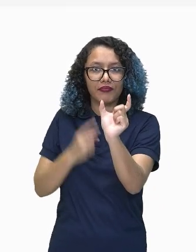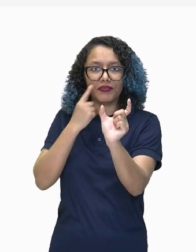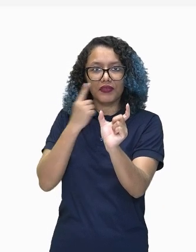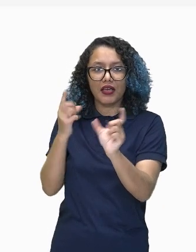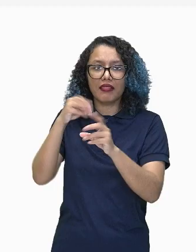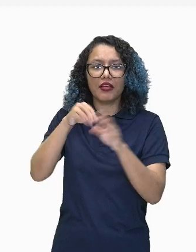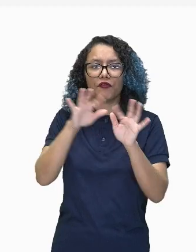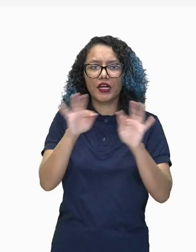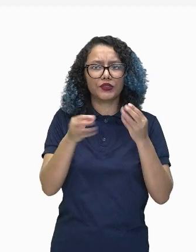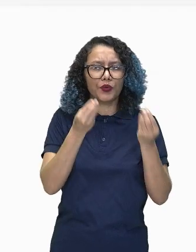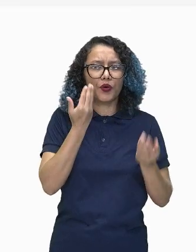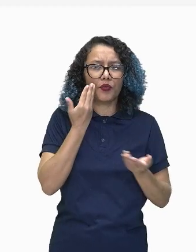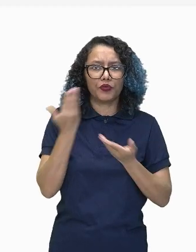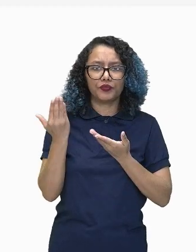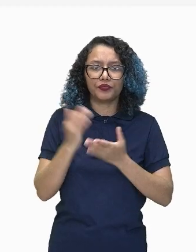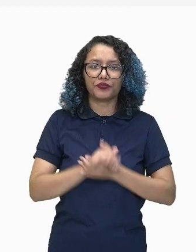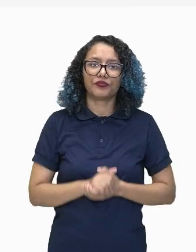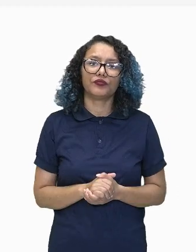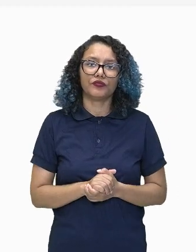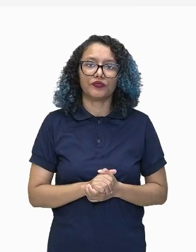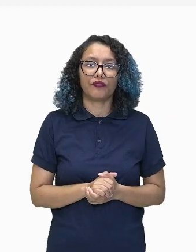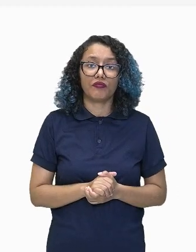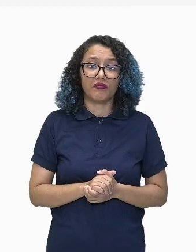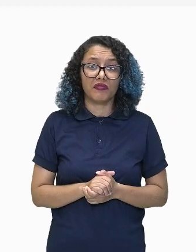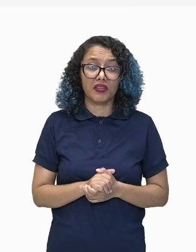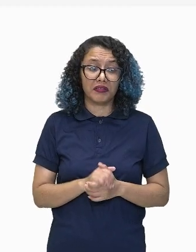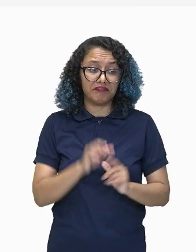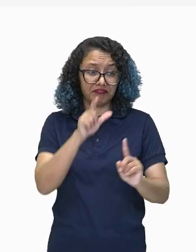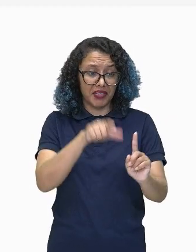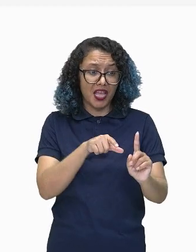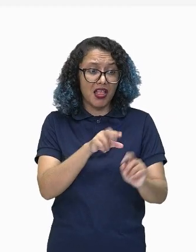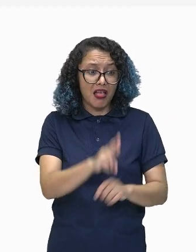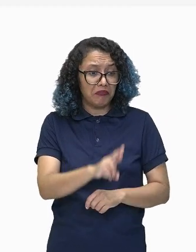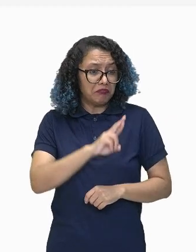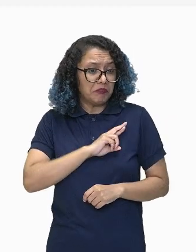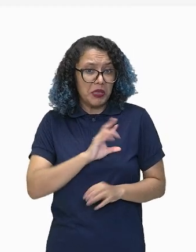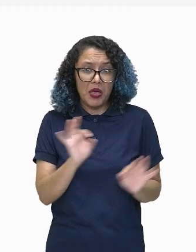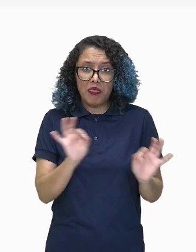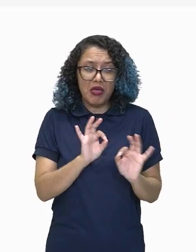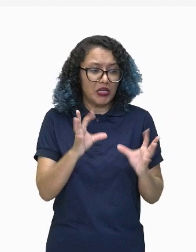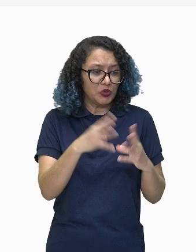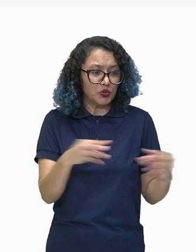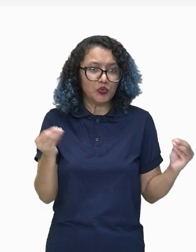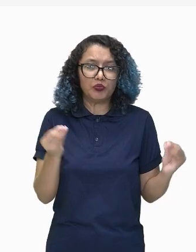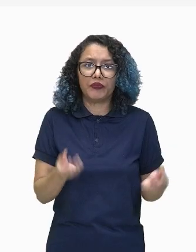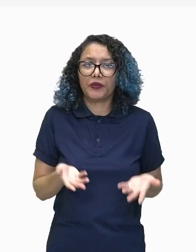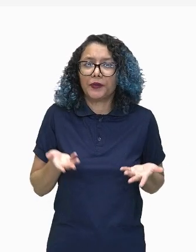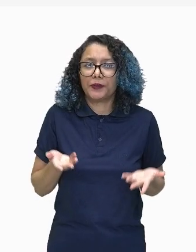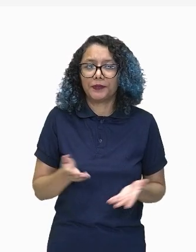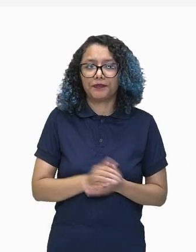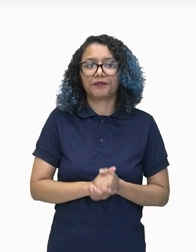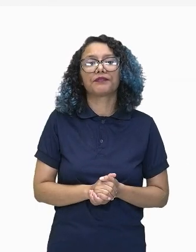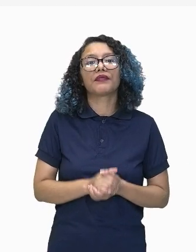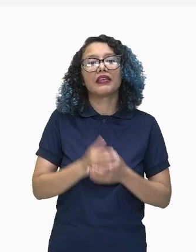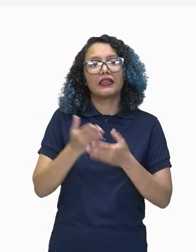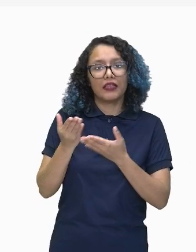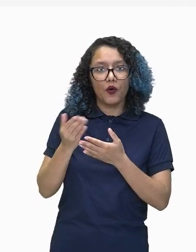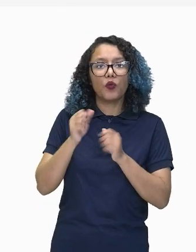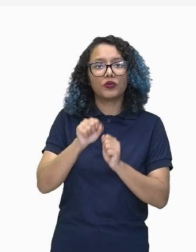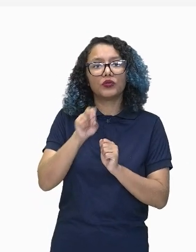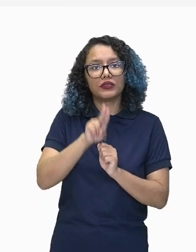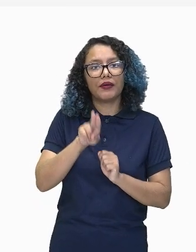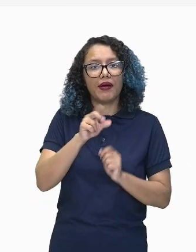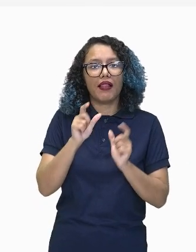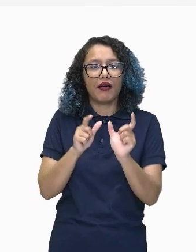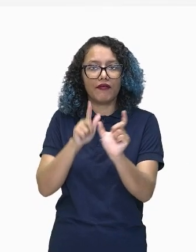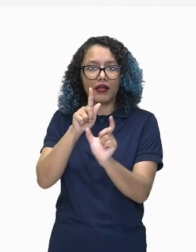Então, total ghosting. Então, olha só, ele parou de me responder, sumiu total. Então, he stopped texting me. Total ghosting. Então,